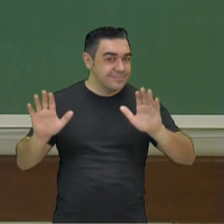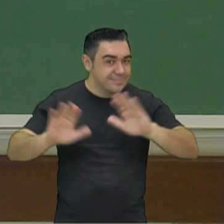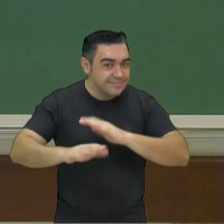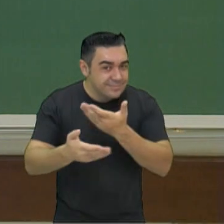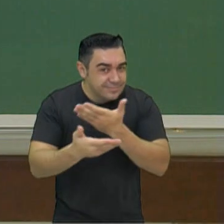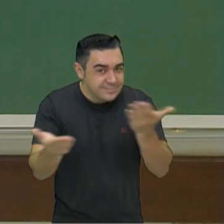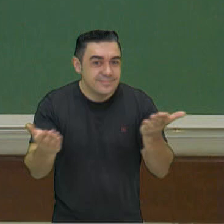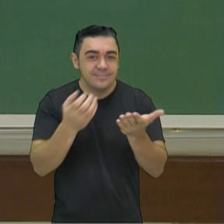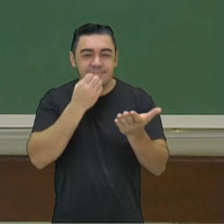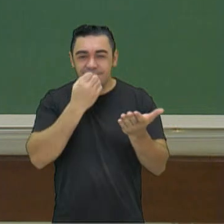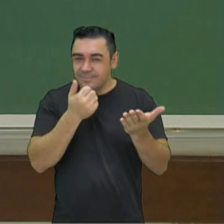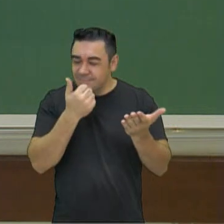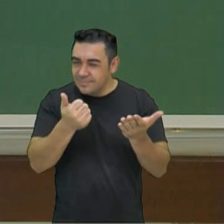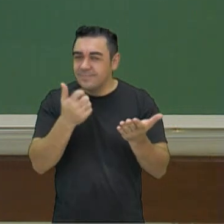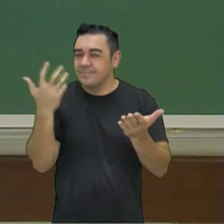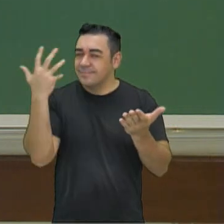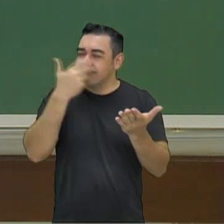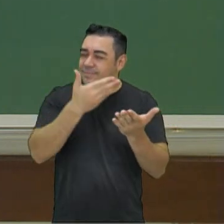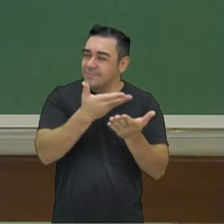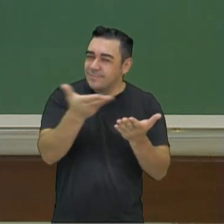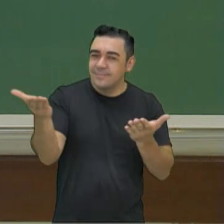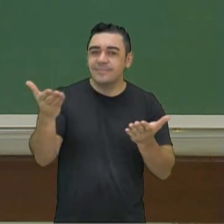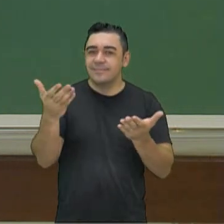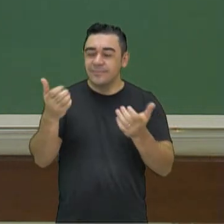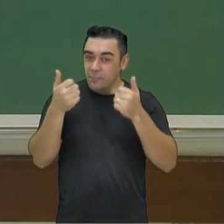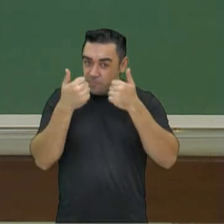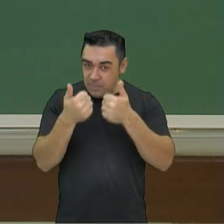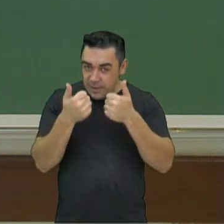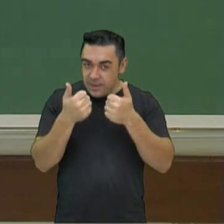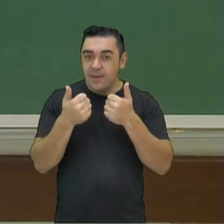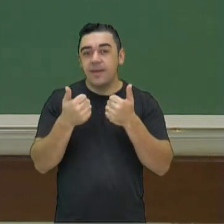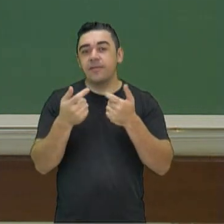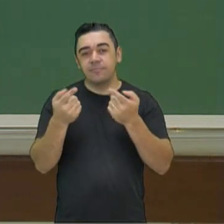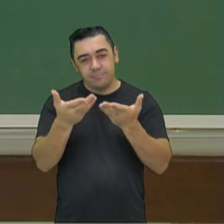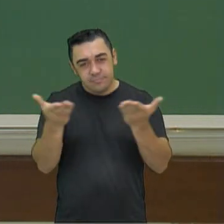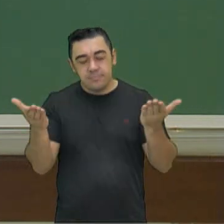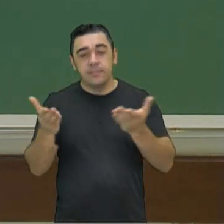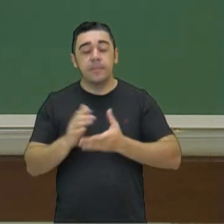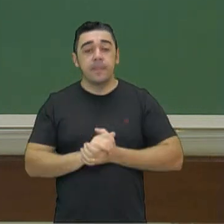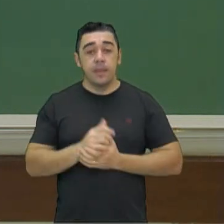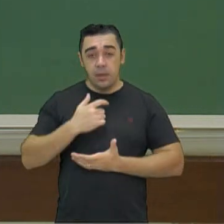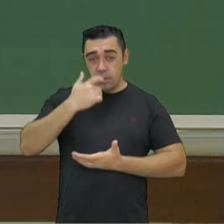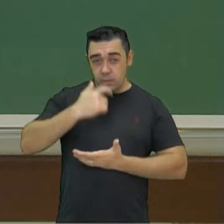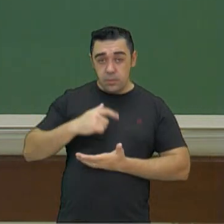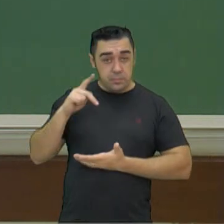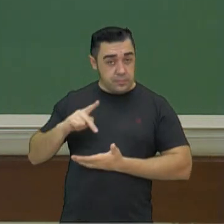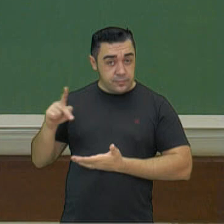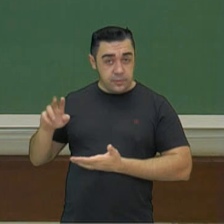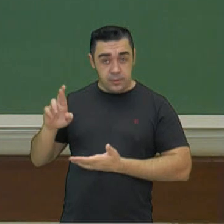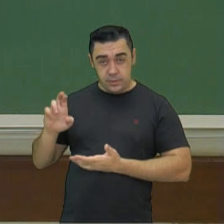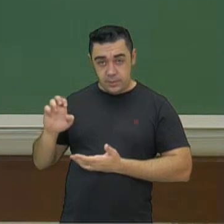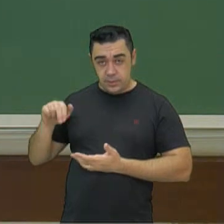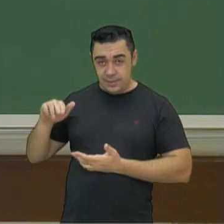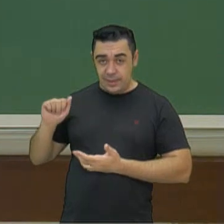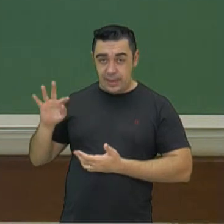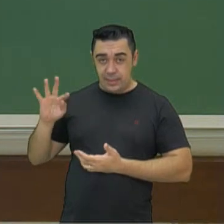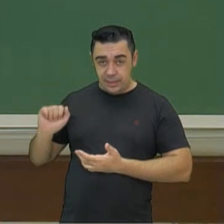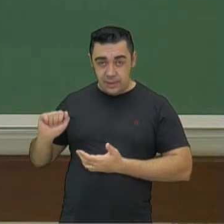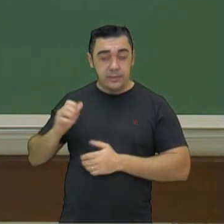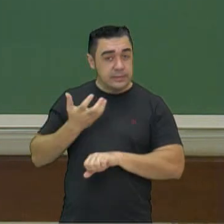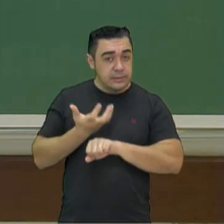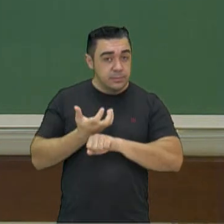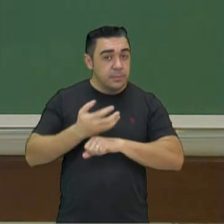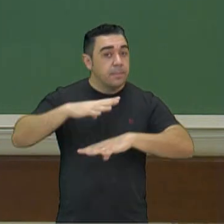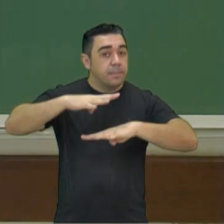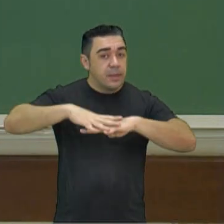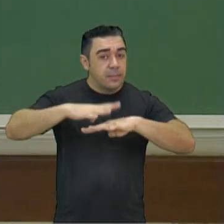Olá, pessoal bonito aí do meu Brasil, como é que vocês estão? Espero que todos muito bem. Eu sou a professora Renata, da disciplina de Matemática,